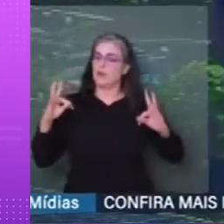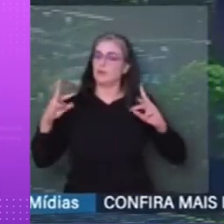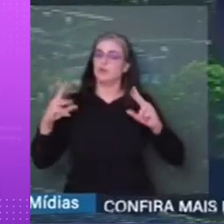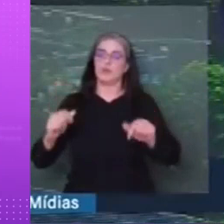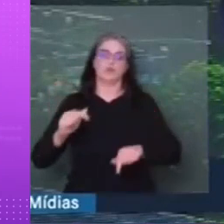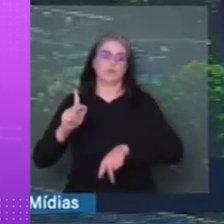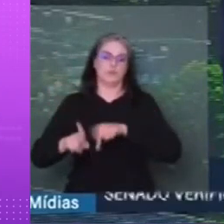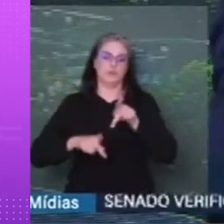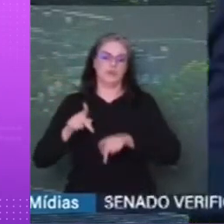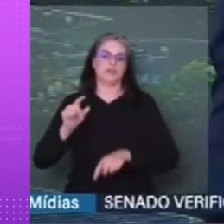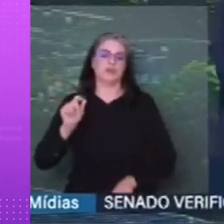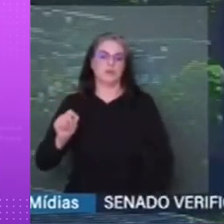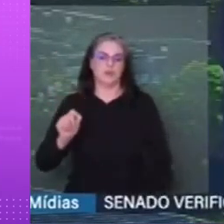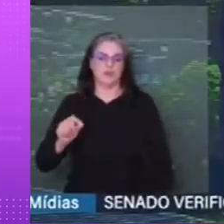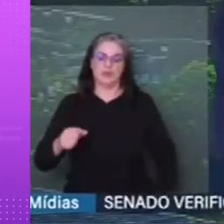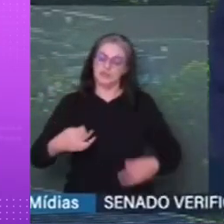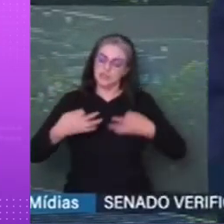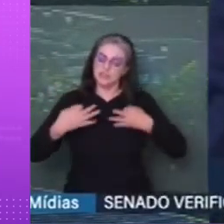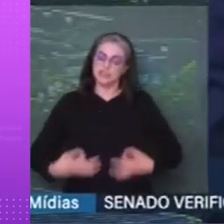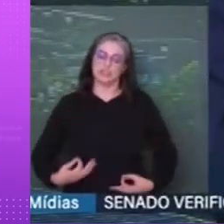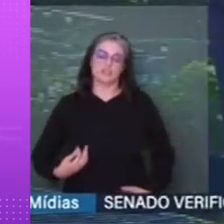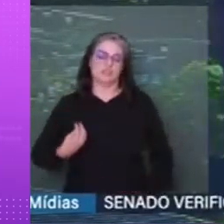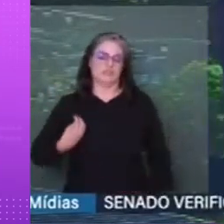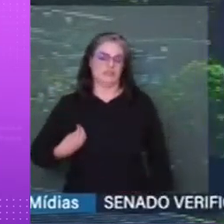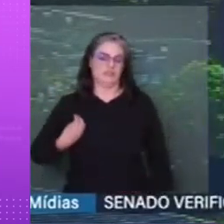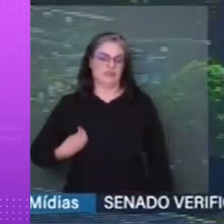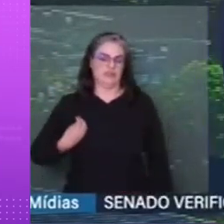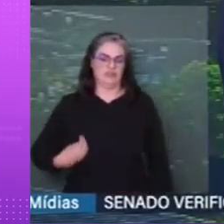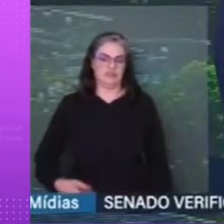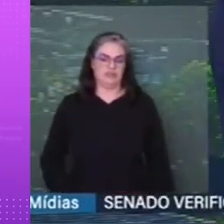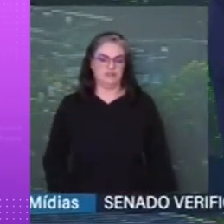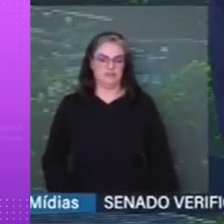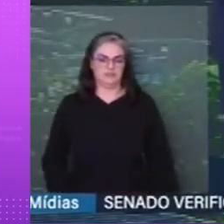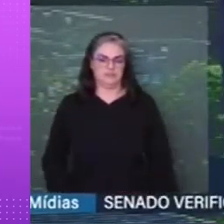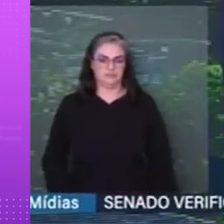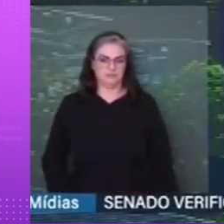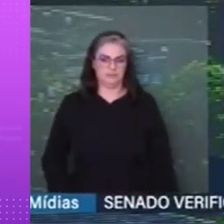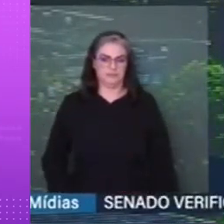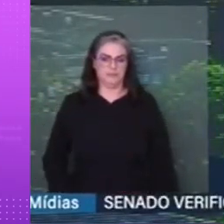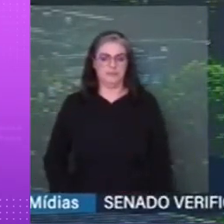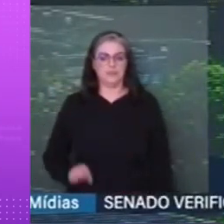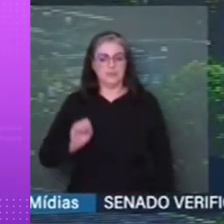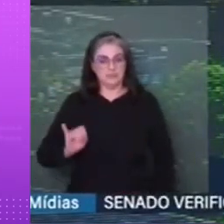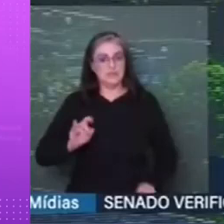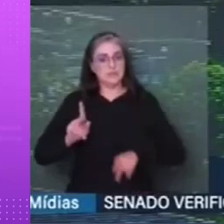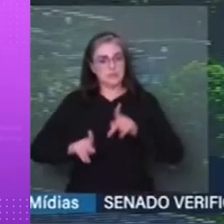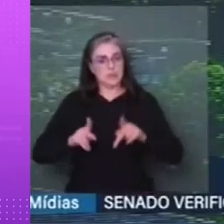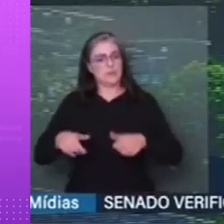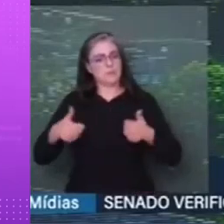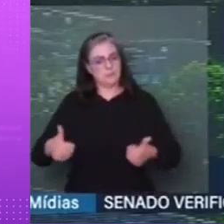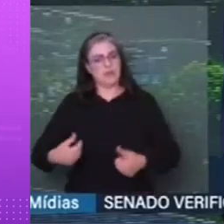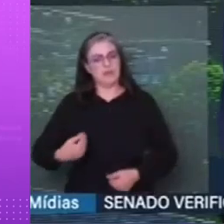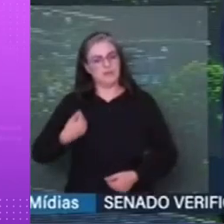falando que não concorda aí com a maneira como esse ato está acontecendo lá em Brasília, como as coisas têm sido aí